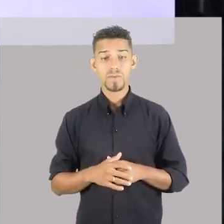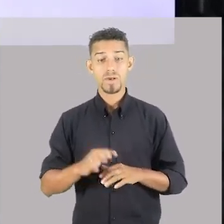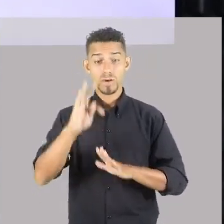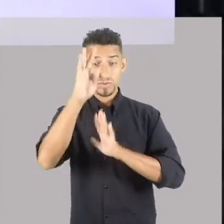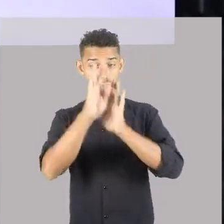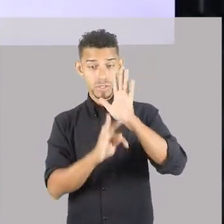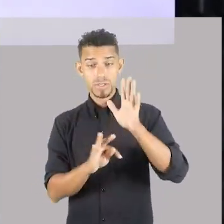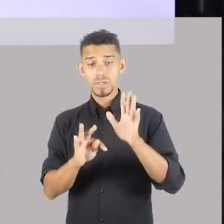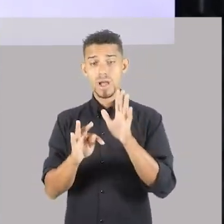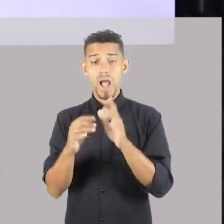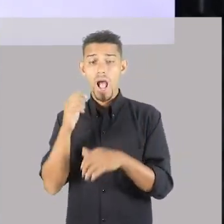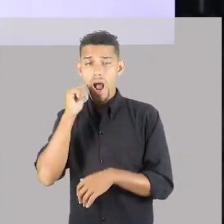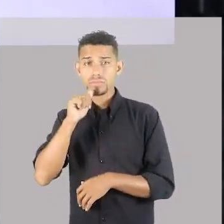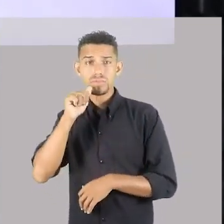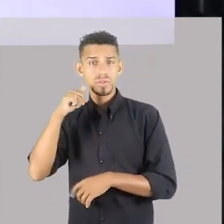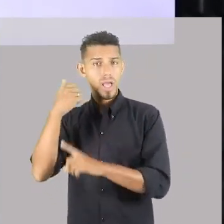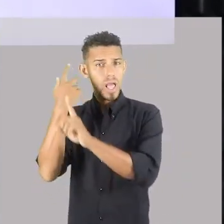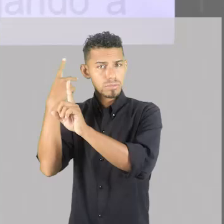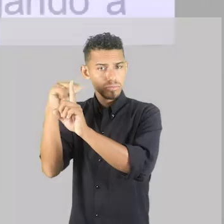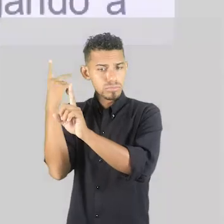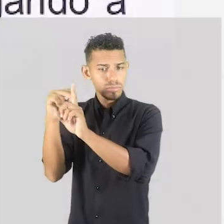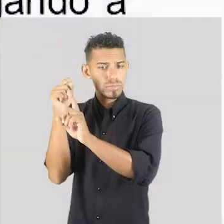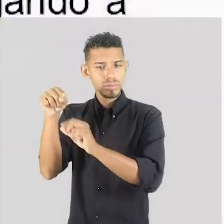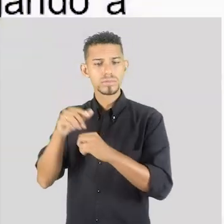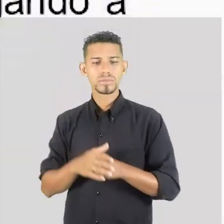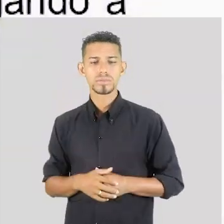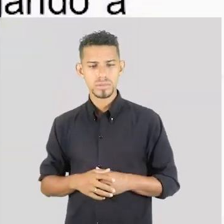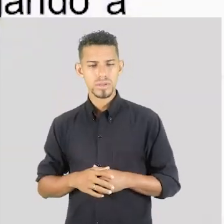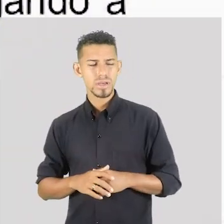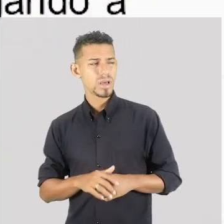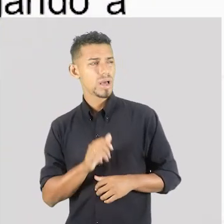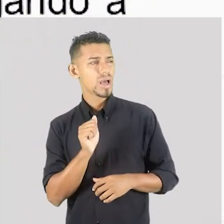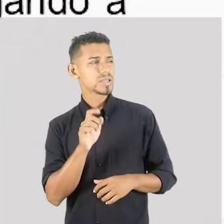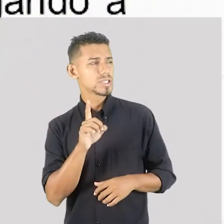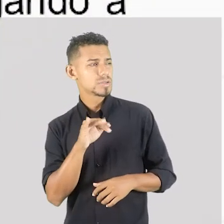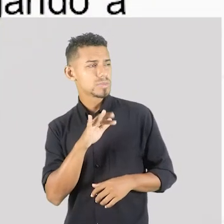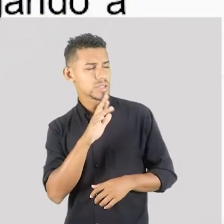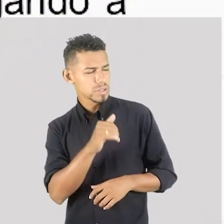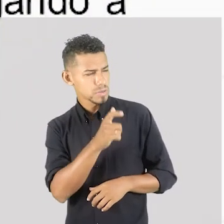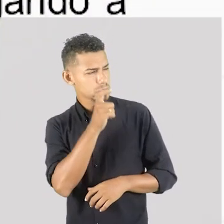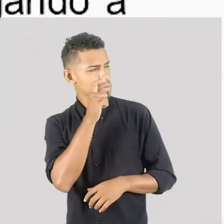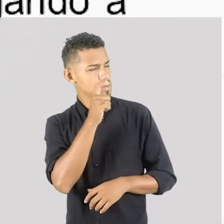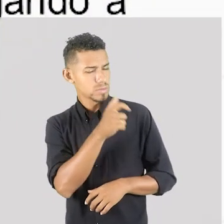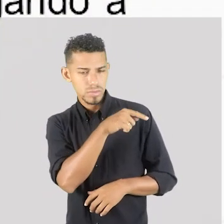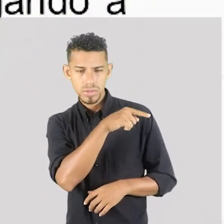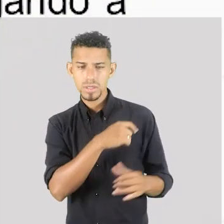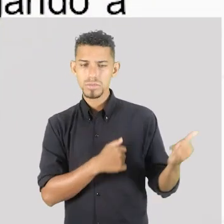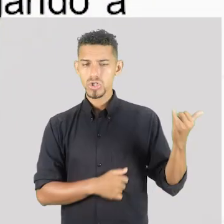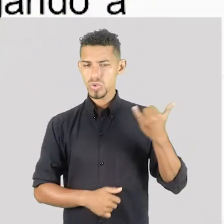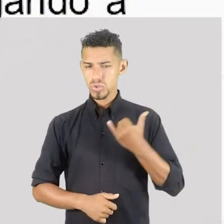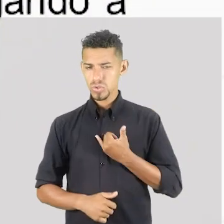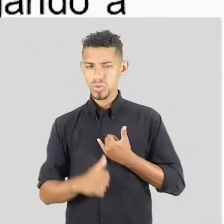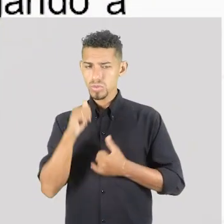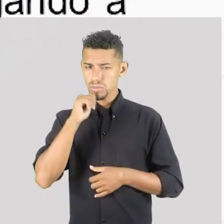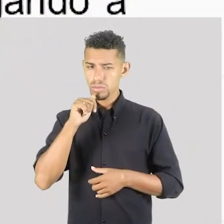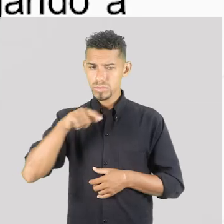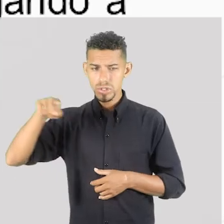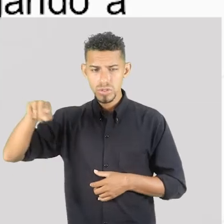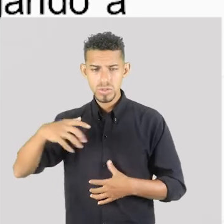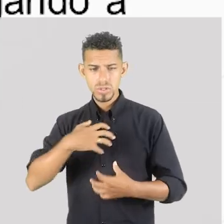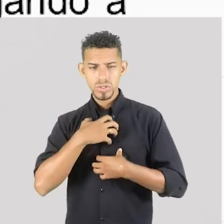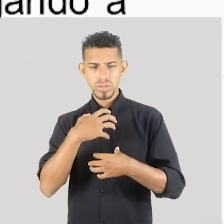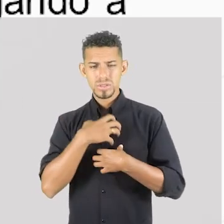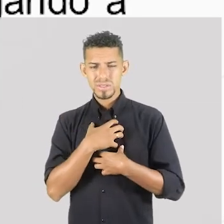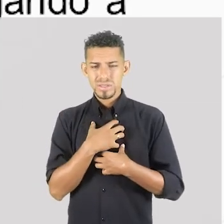Escrava, de Maria Firmino. Admira-me, disse uma senhora de sentimentos sinceramente abolicionistas, faz-me